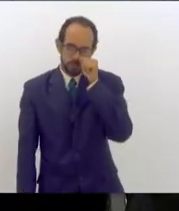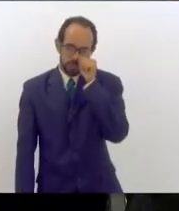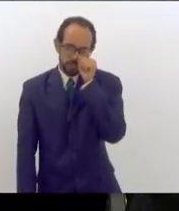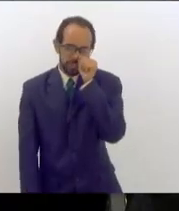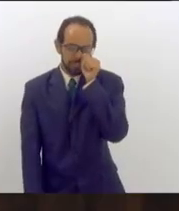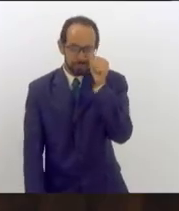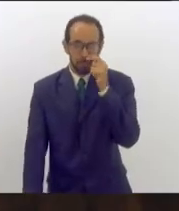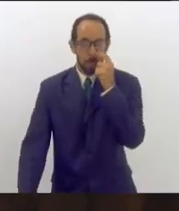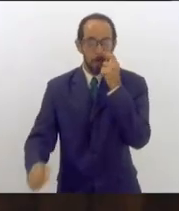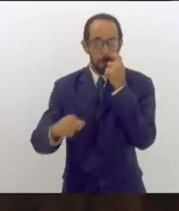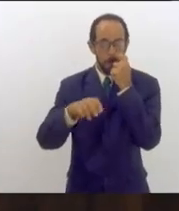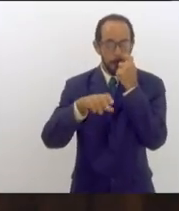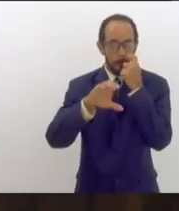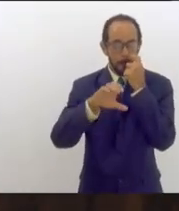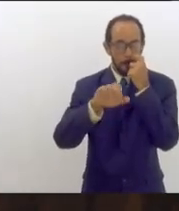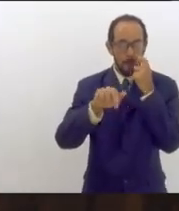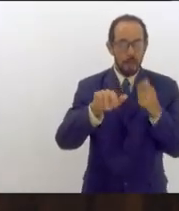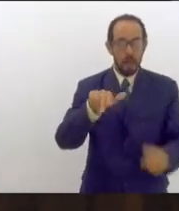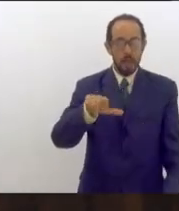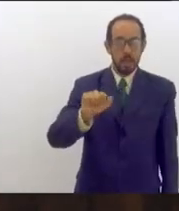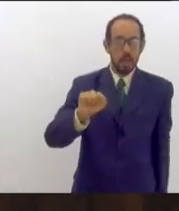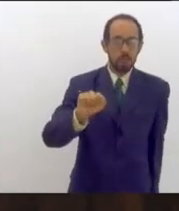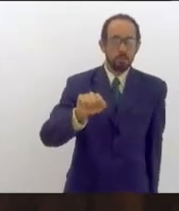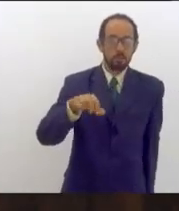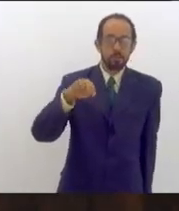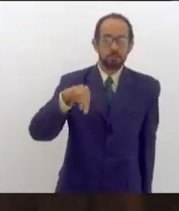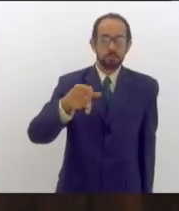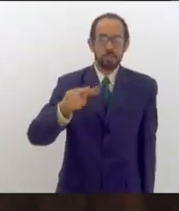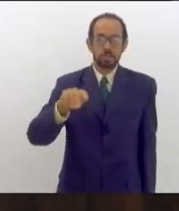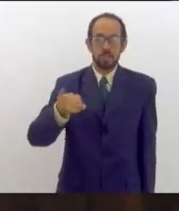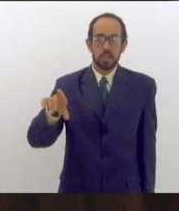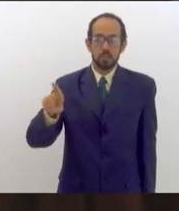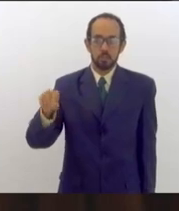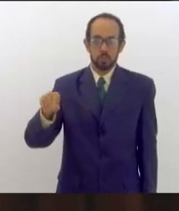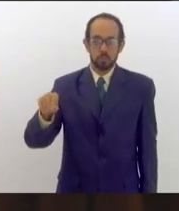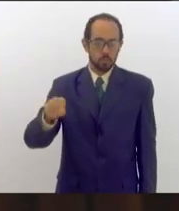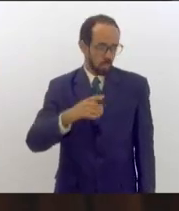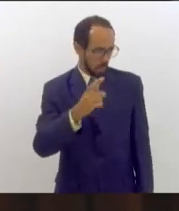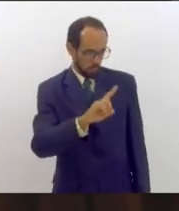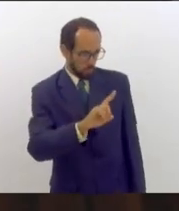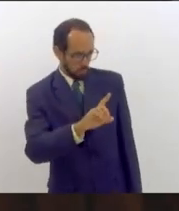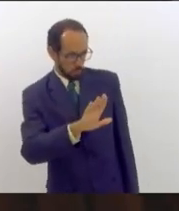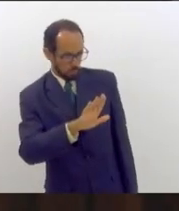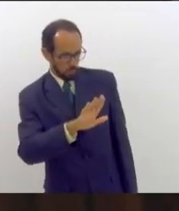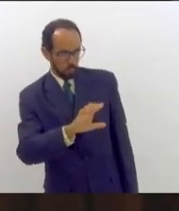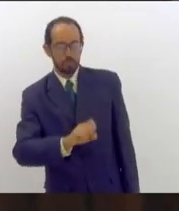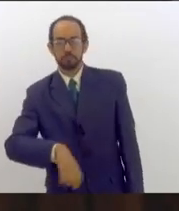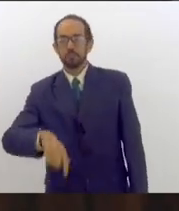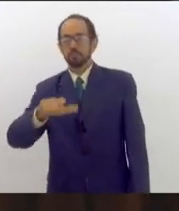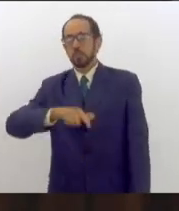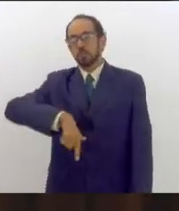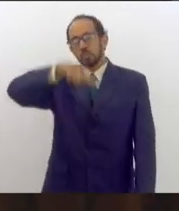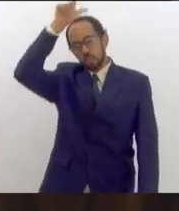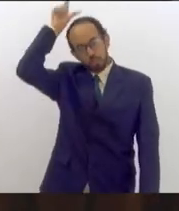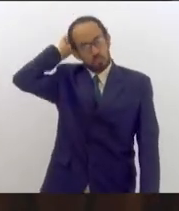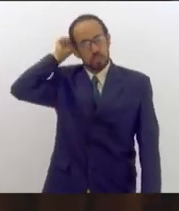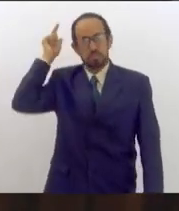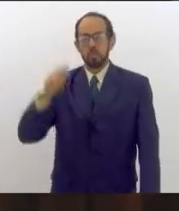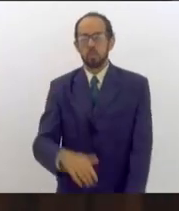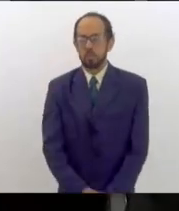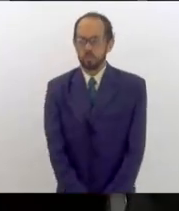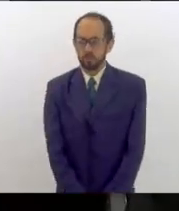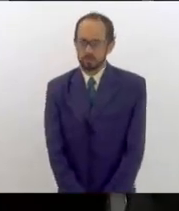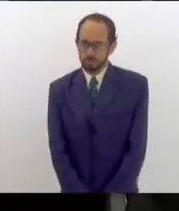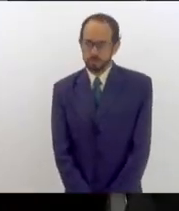perdão Carla Machado é tudo M Carla não vai falar Deputado Luiz Paulo Correia da